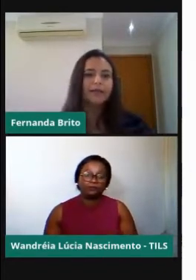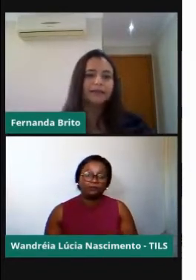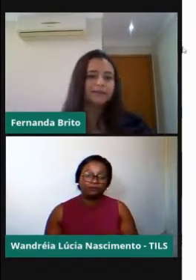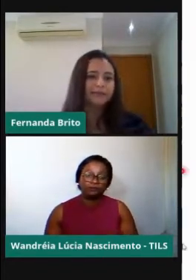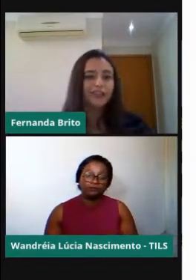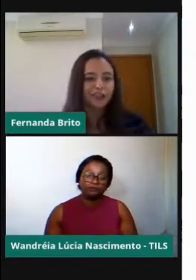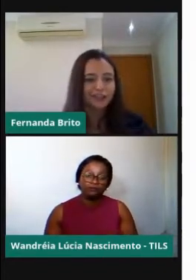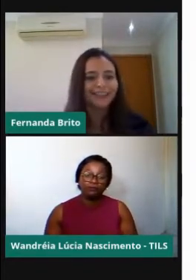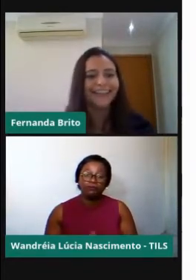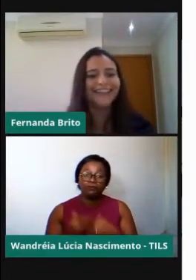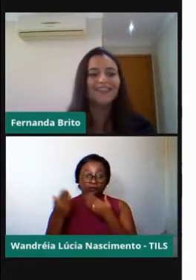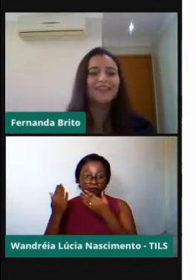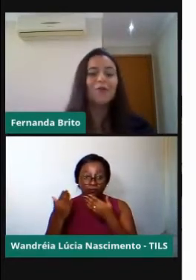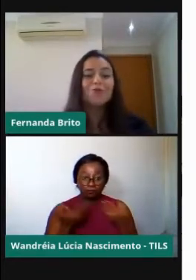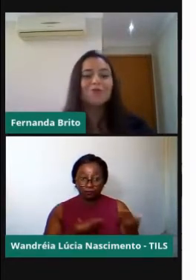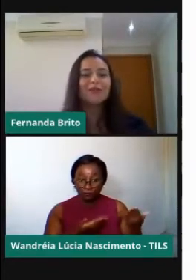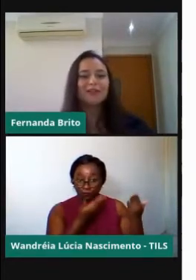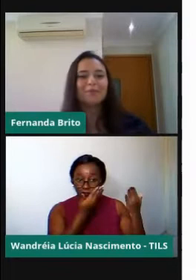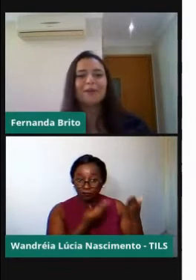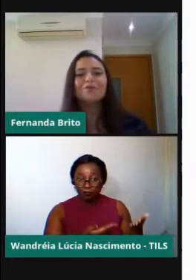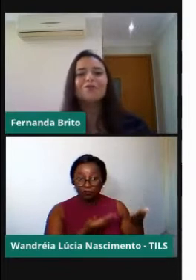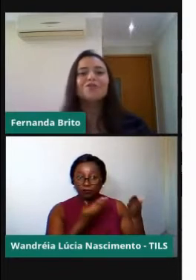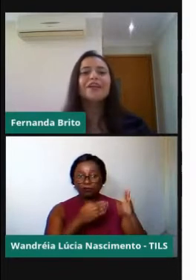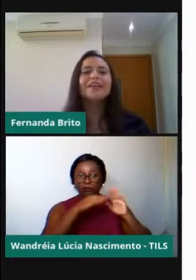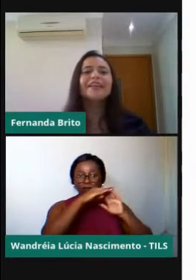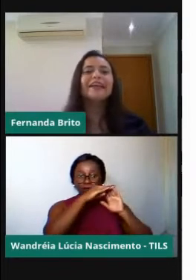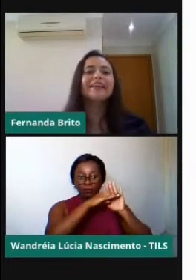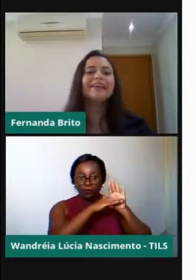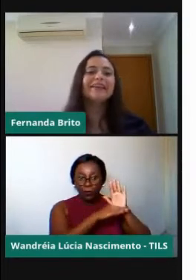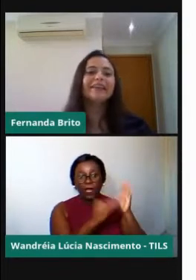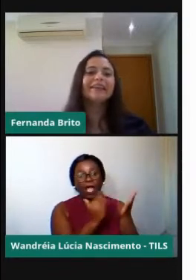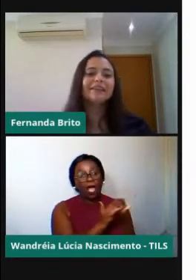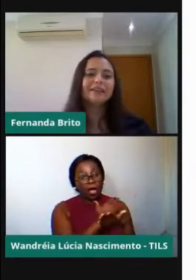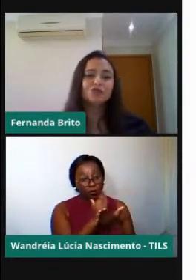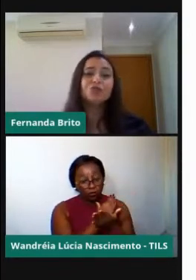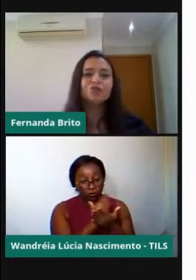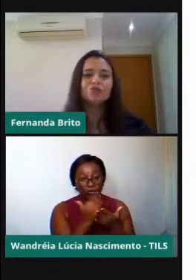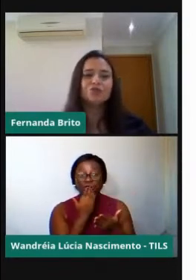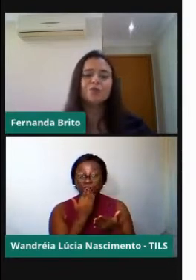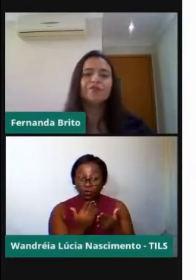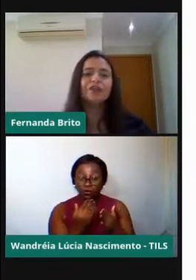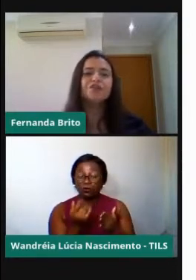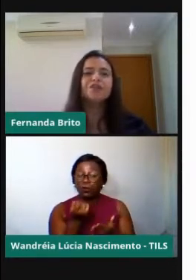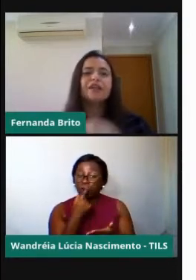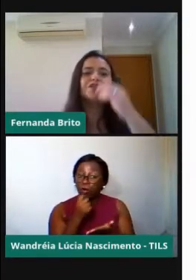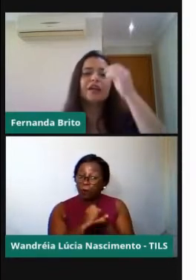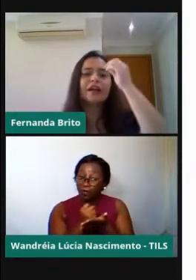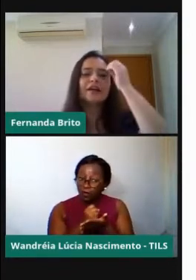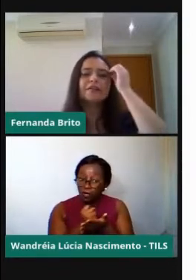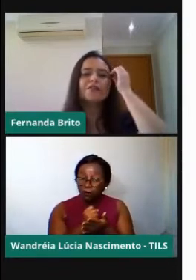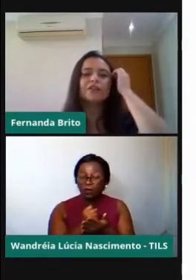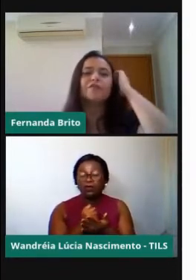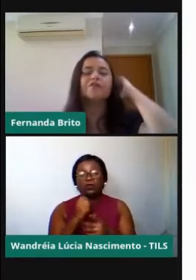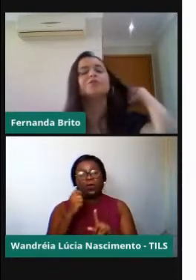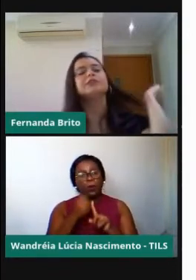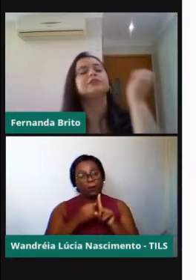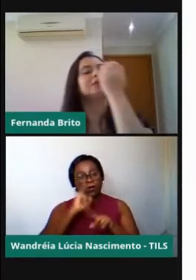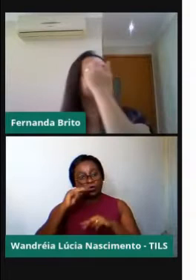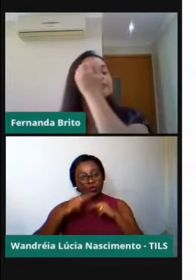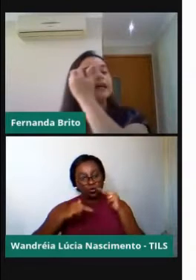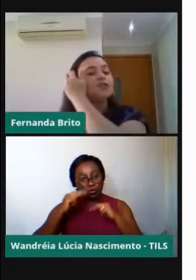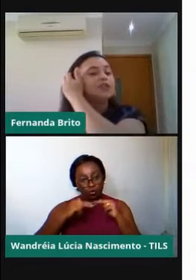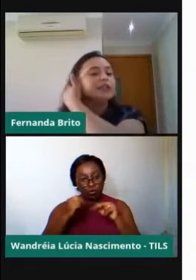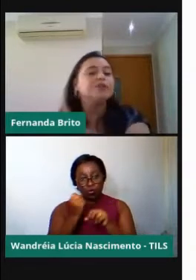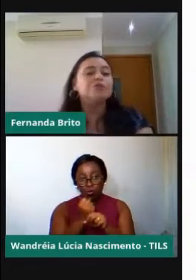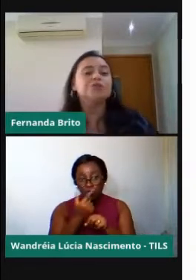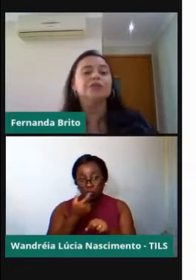tenho uma lista, né, de alguns medicamentos, né, que em junho de 2020, né, já estavam, então,